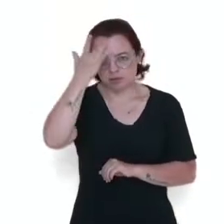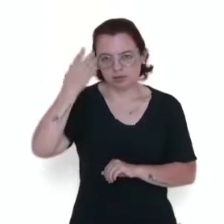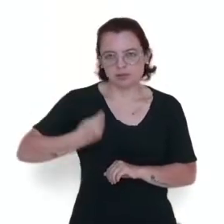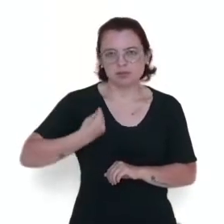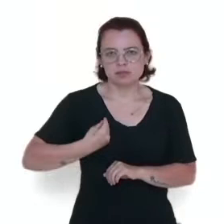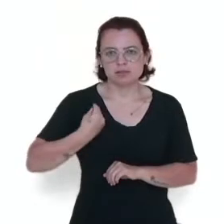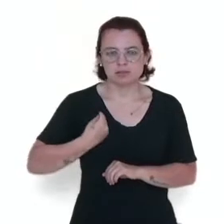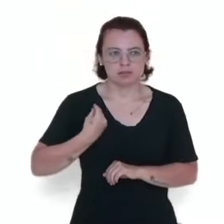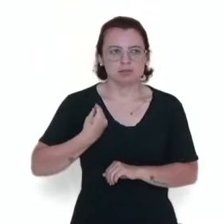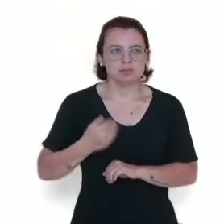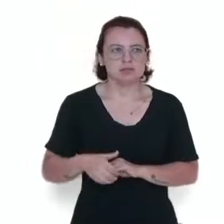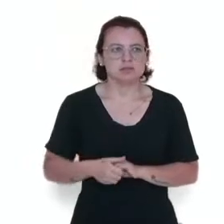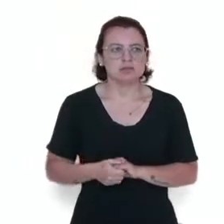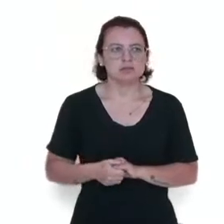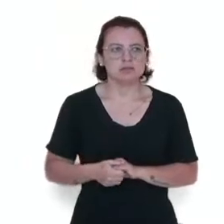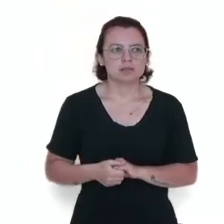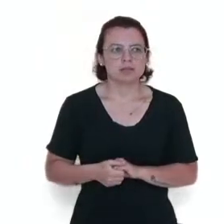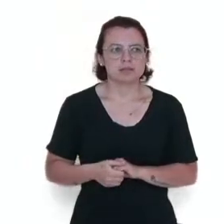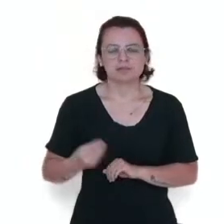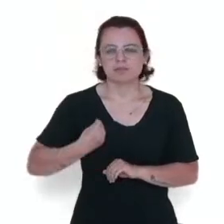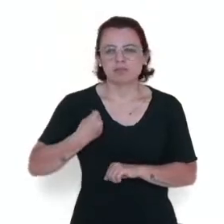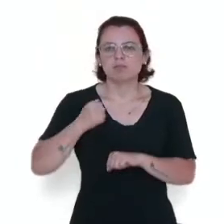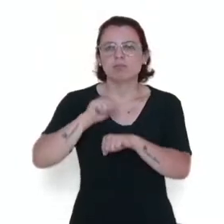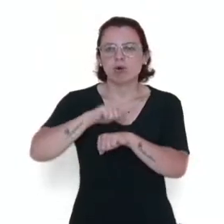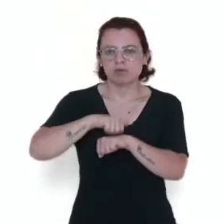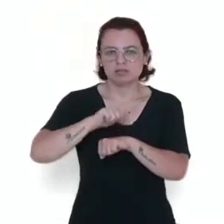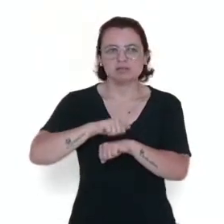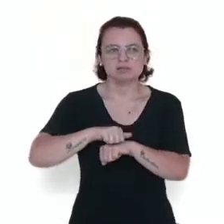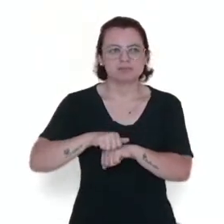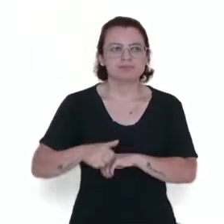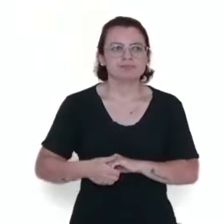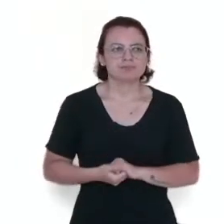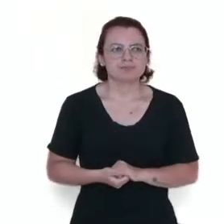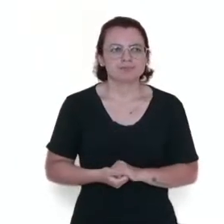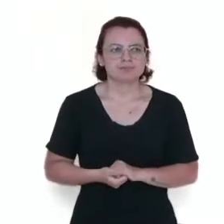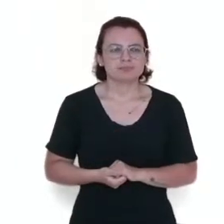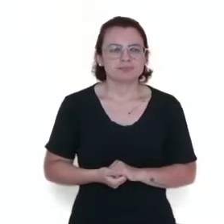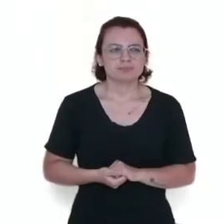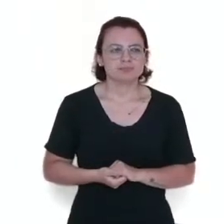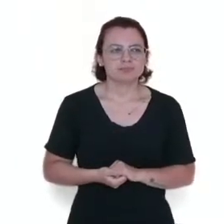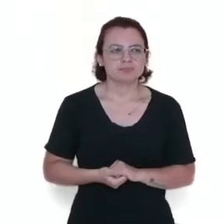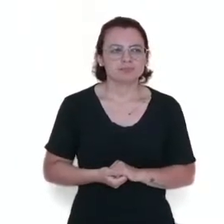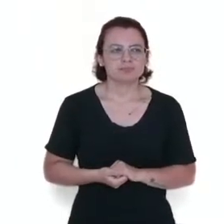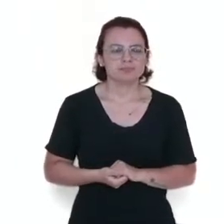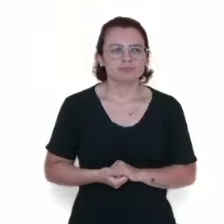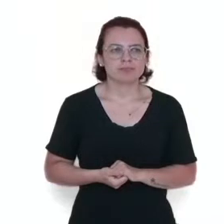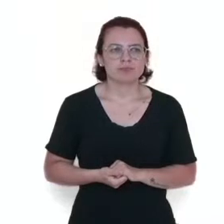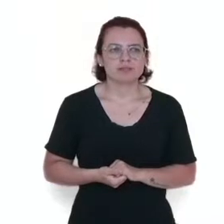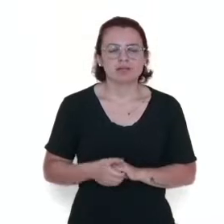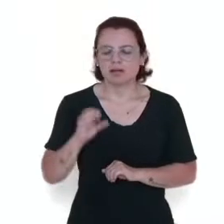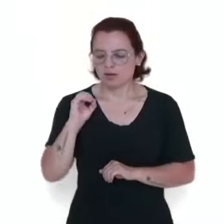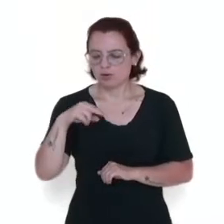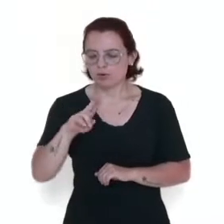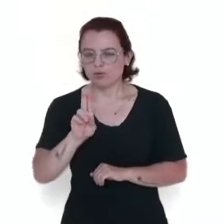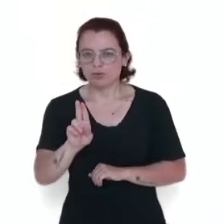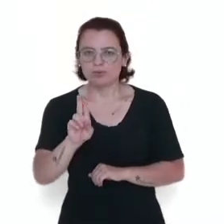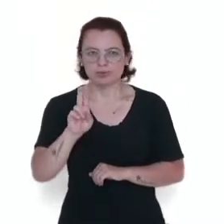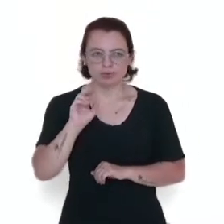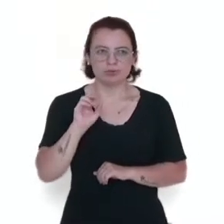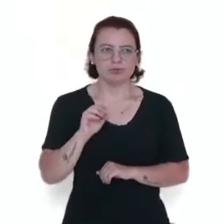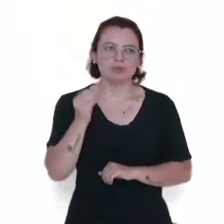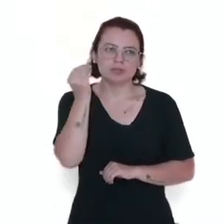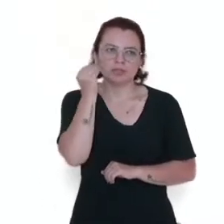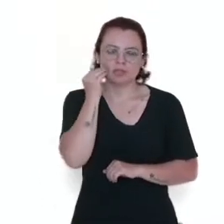que ficaram vivem na pobreza. Olha só, né? A intervenção das Nações Unidas e o sucesso